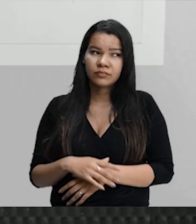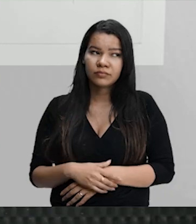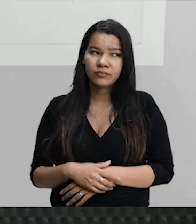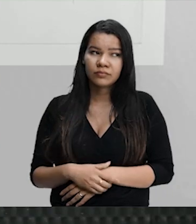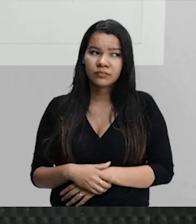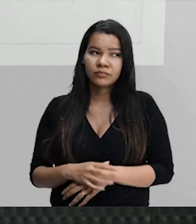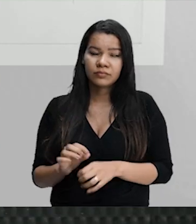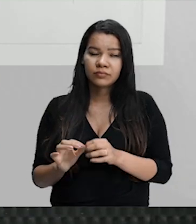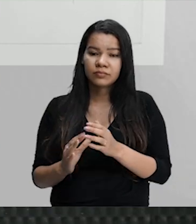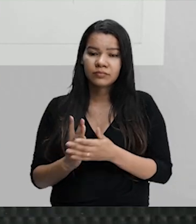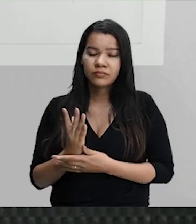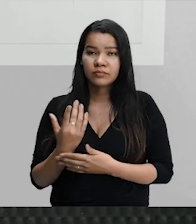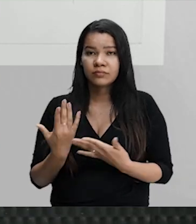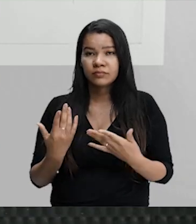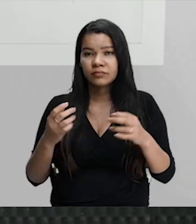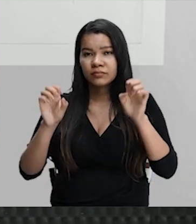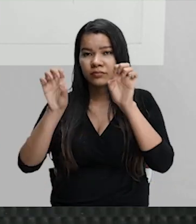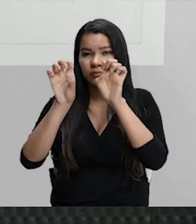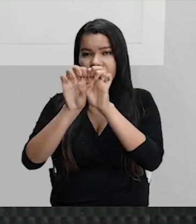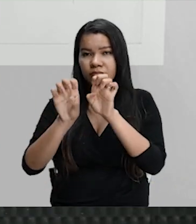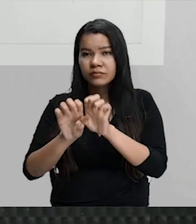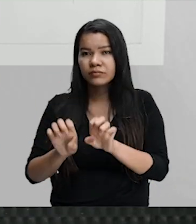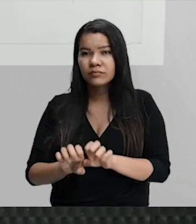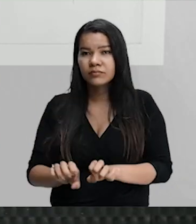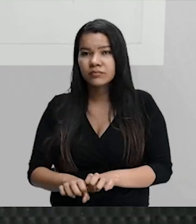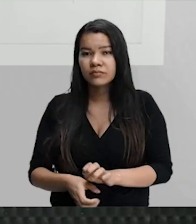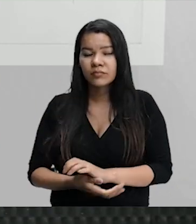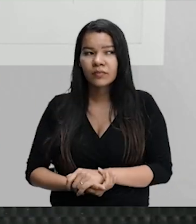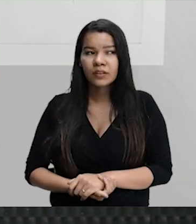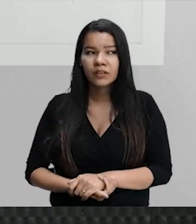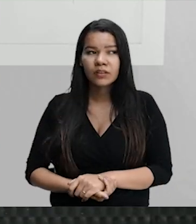formando aqui uma estrutura,